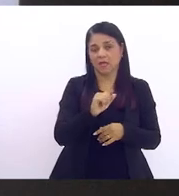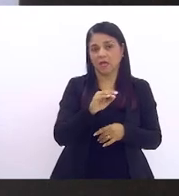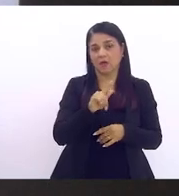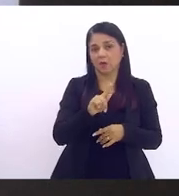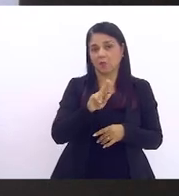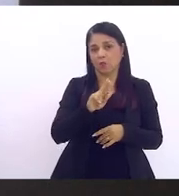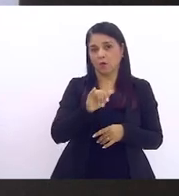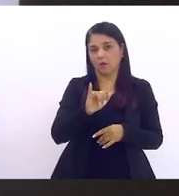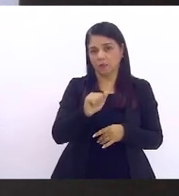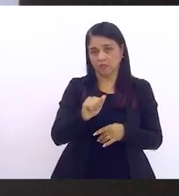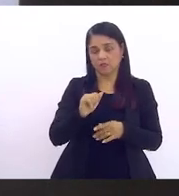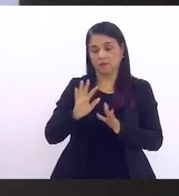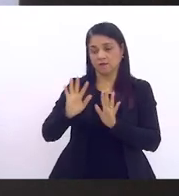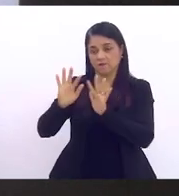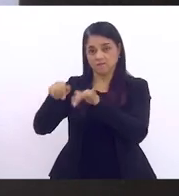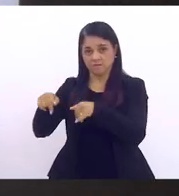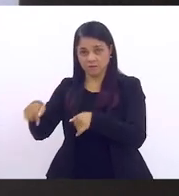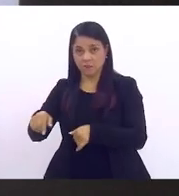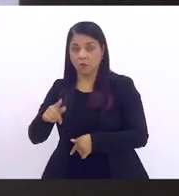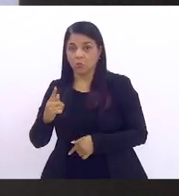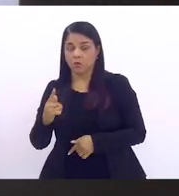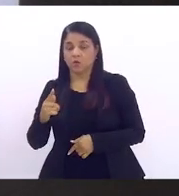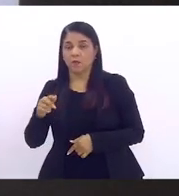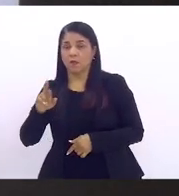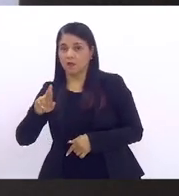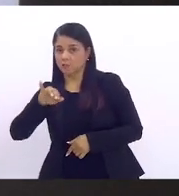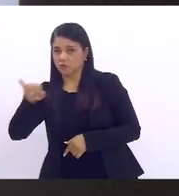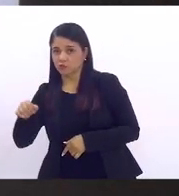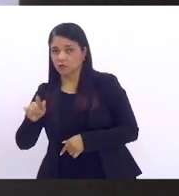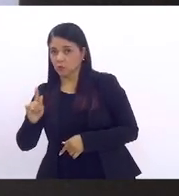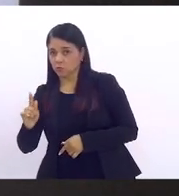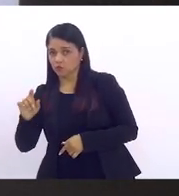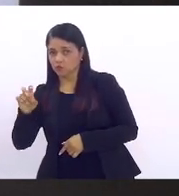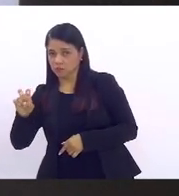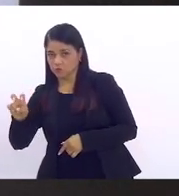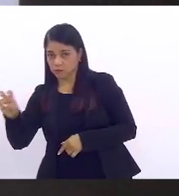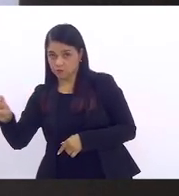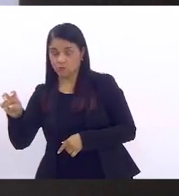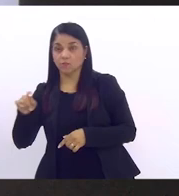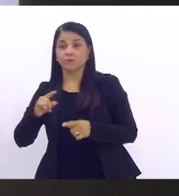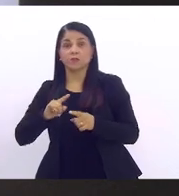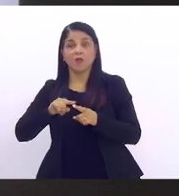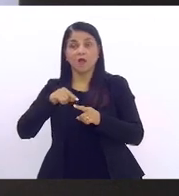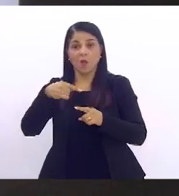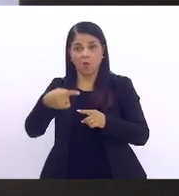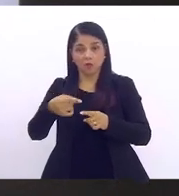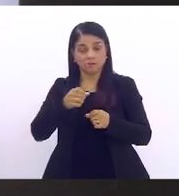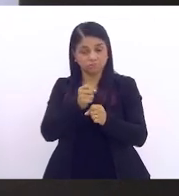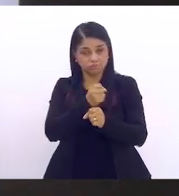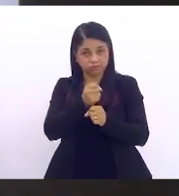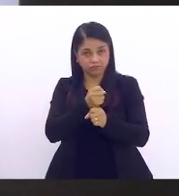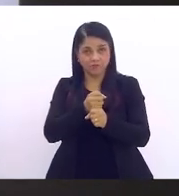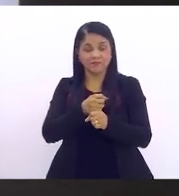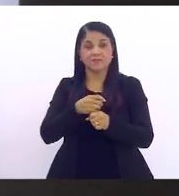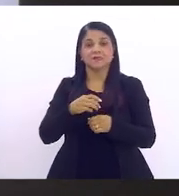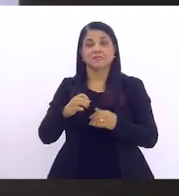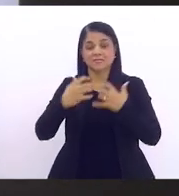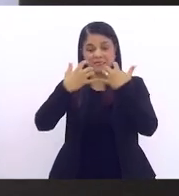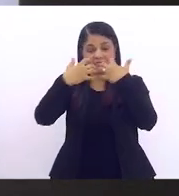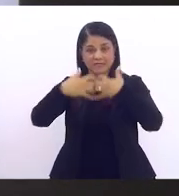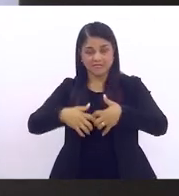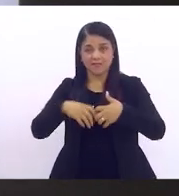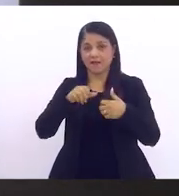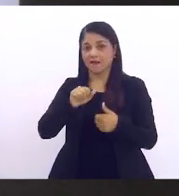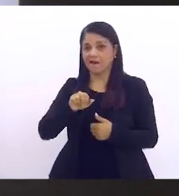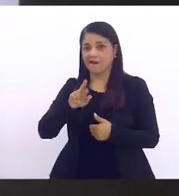na RJ rj1 55 e a próxima é a Serra das Araras que começa já em março de de